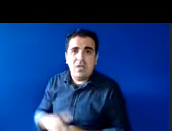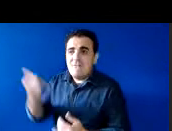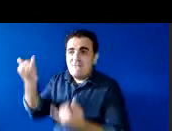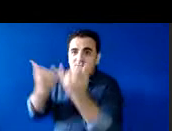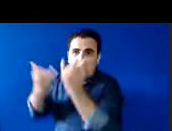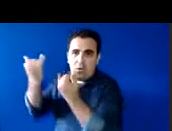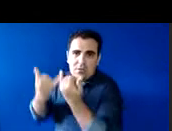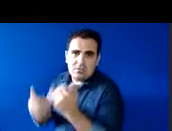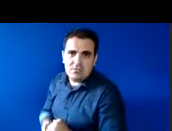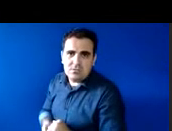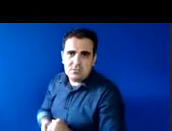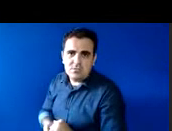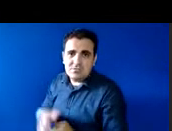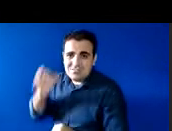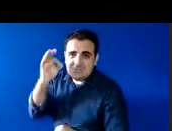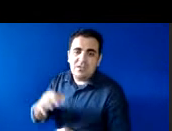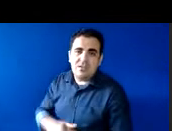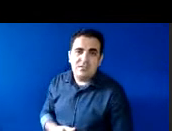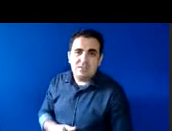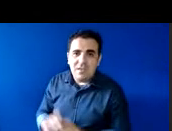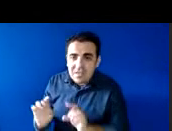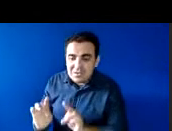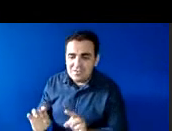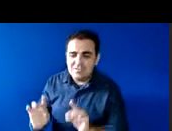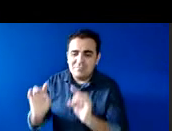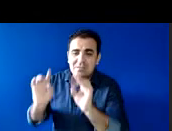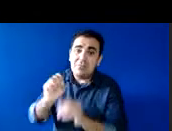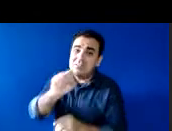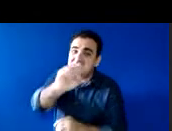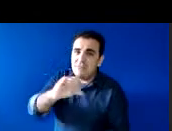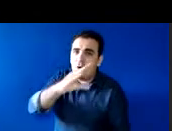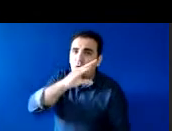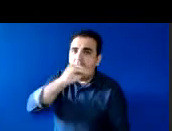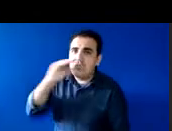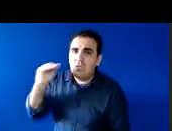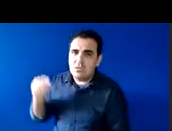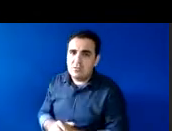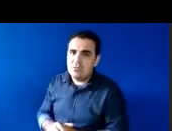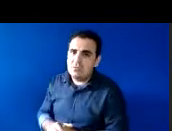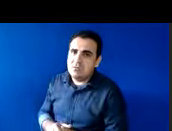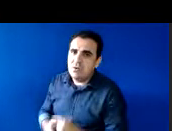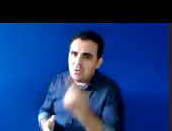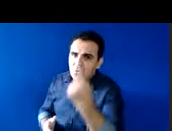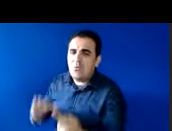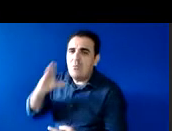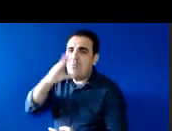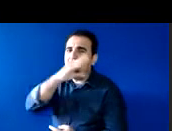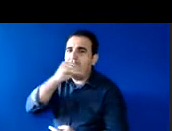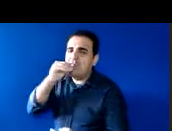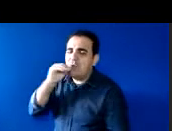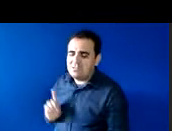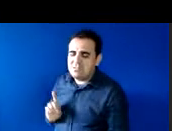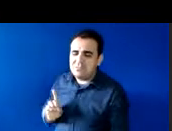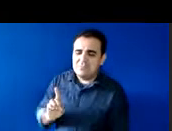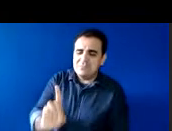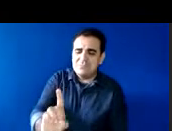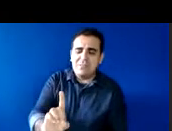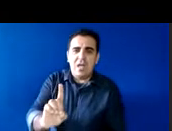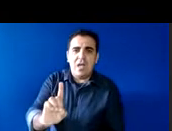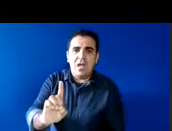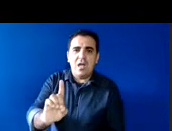informações adequadas, especialmente se é adolescente, né? Uma adolescente que vai numa unidade básica de saúde